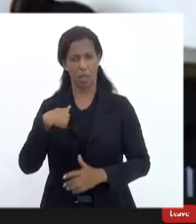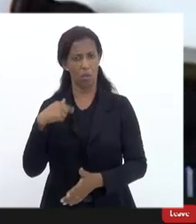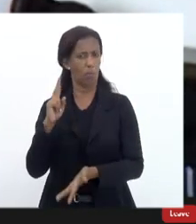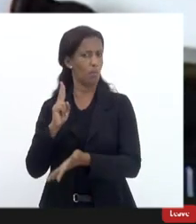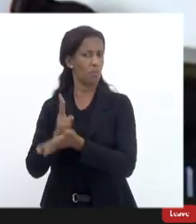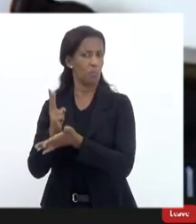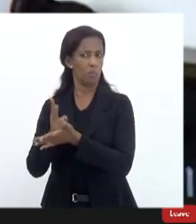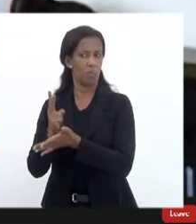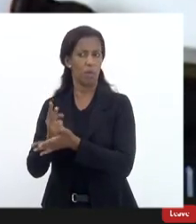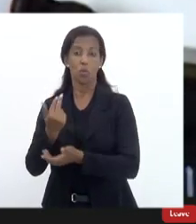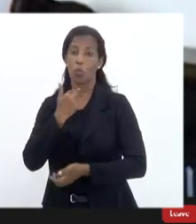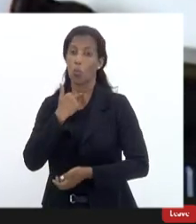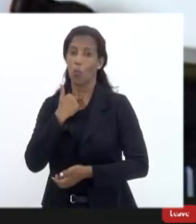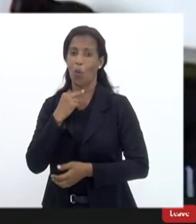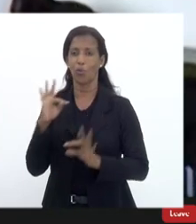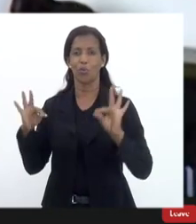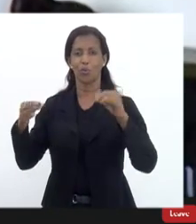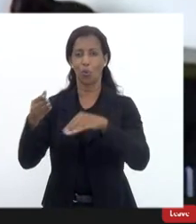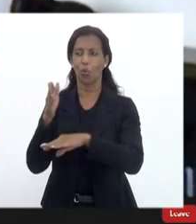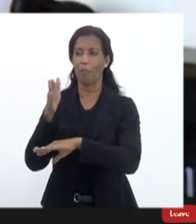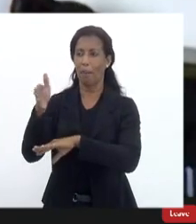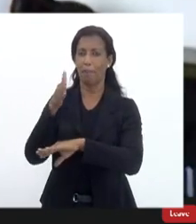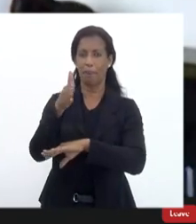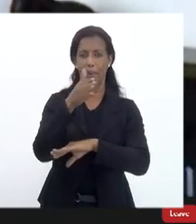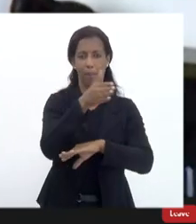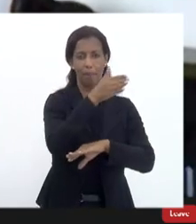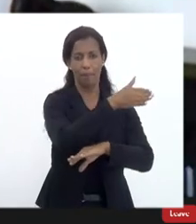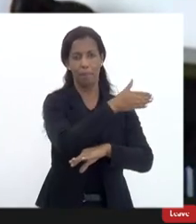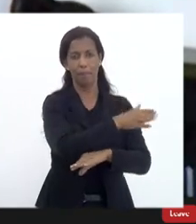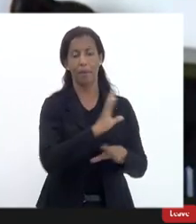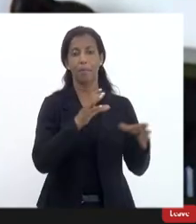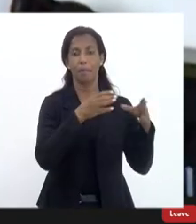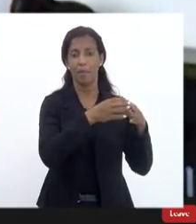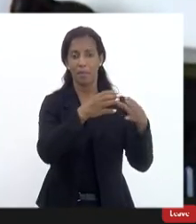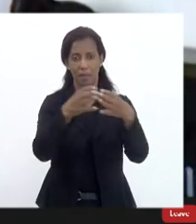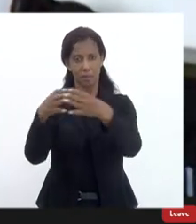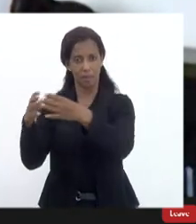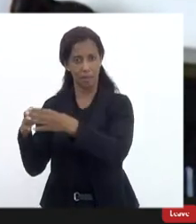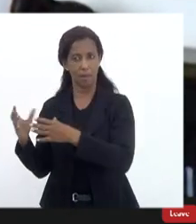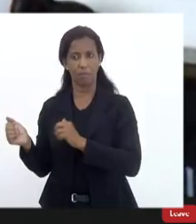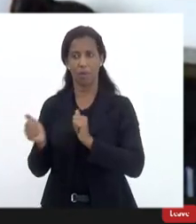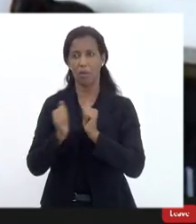não poderia ir a todos, né? A equipe vai fazer aí uma parte dessas visitas conjuntas